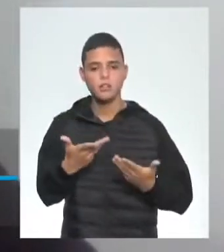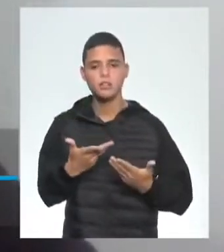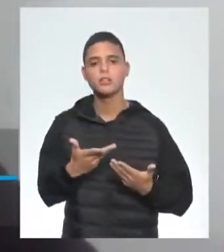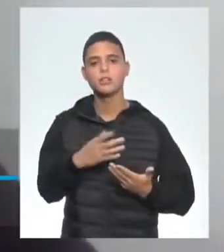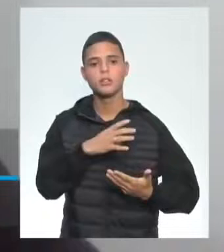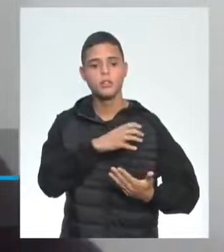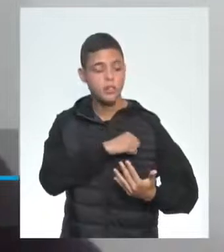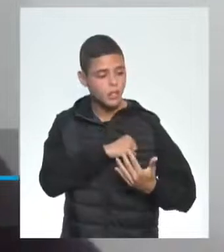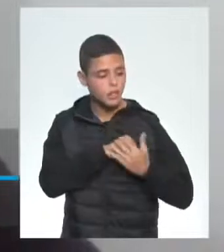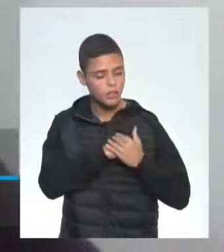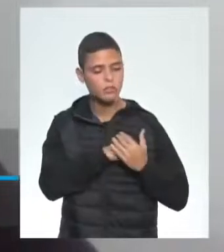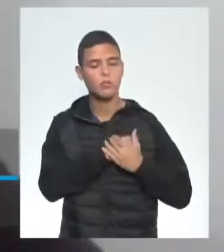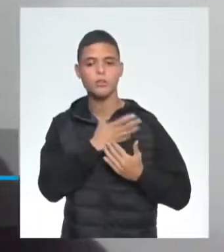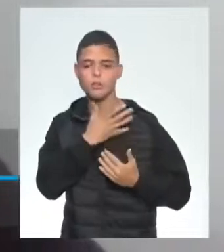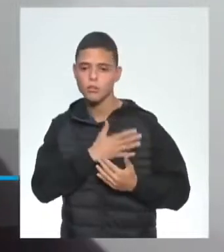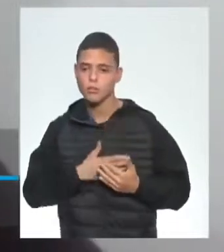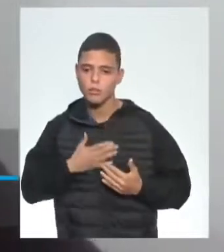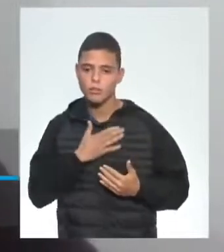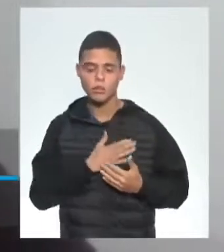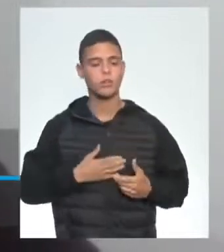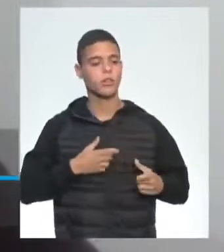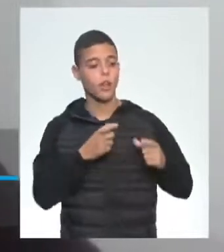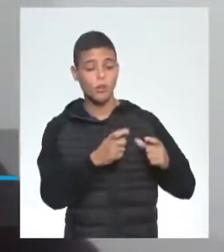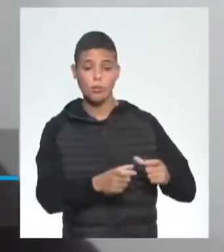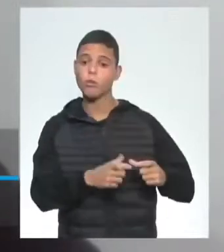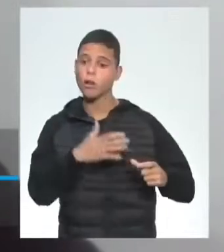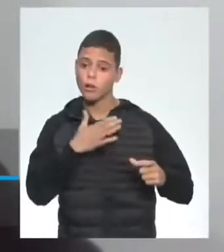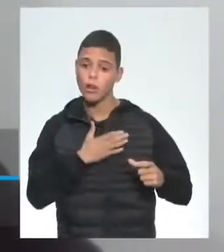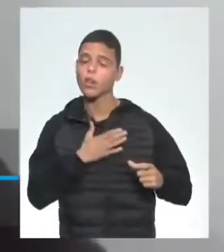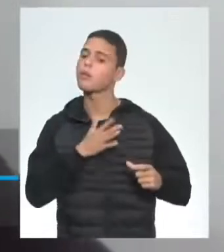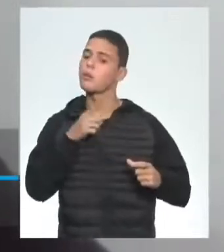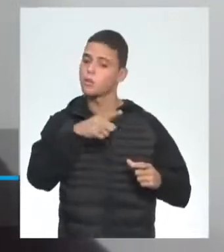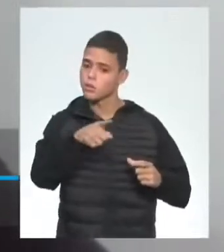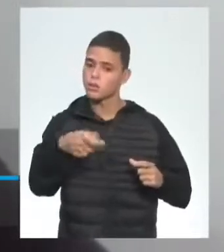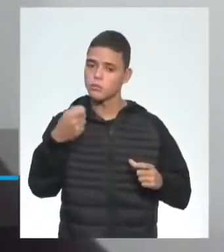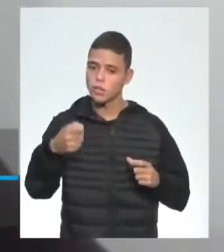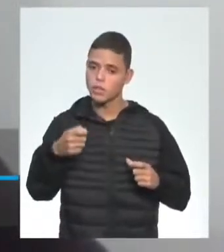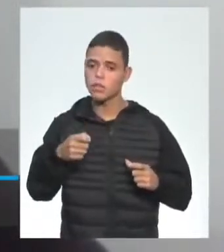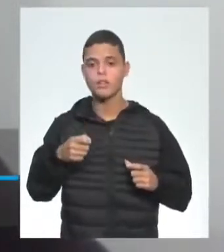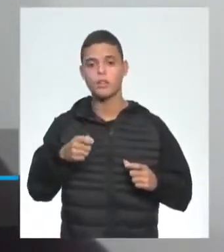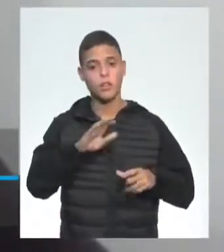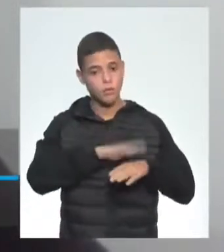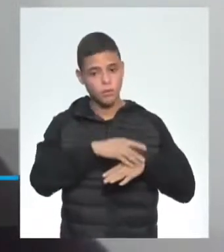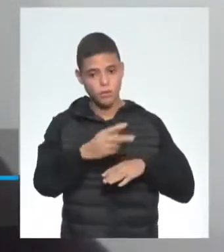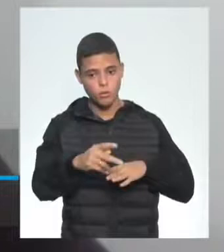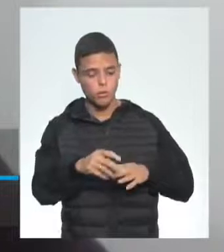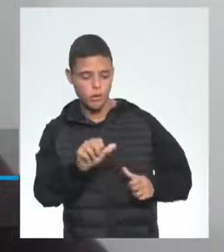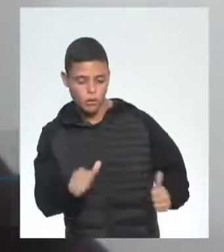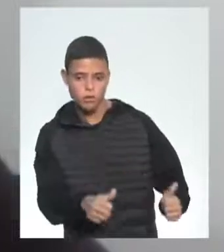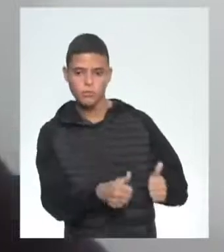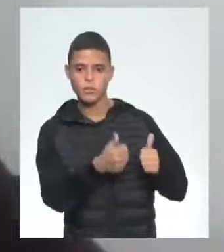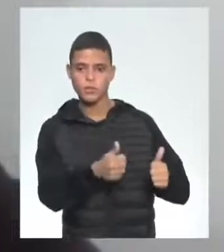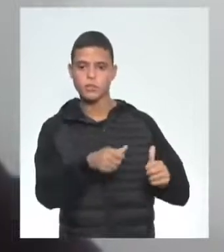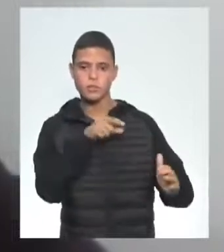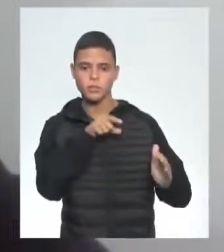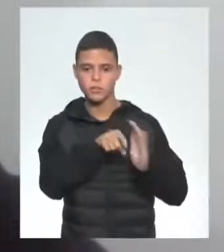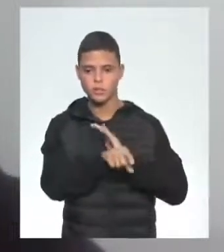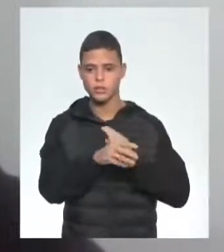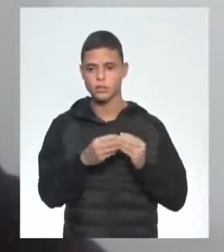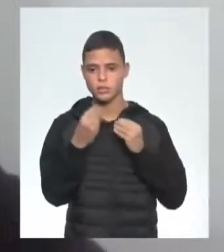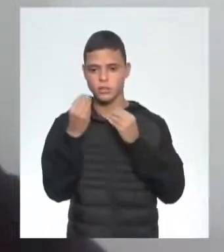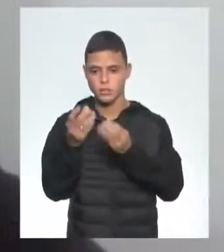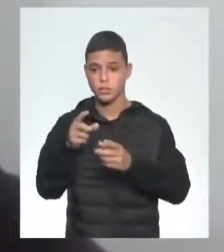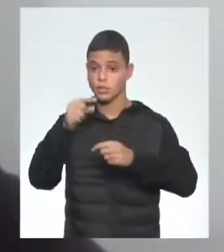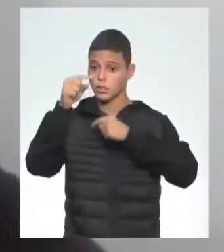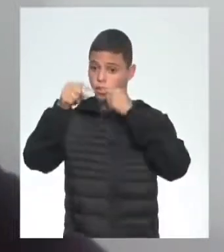nosso espaço e, justamente por amá-lo, temos que melhorá-lo, né? E aí eu vou fazer uma pergunta que eu vou jogar e vou passar já para outra.